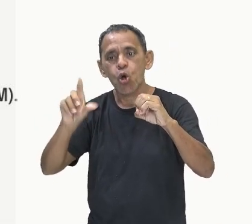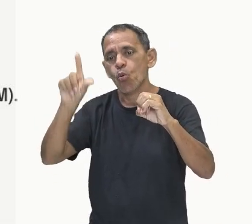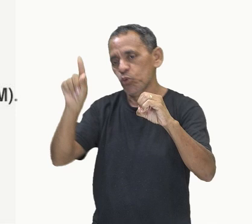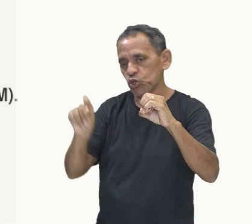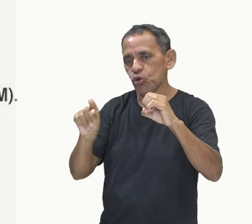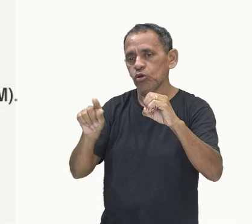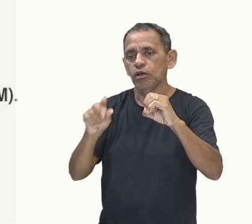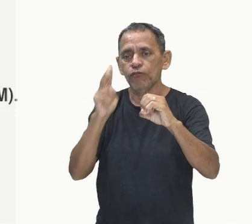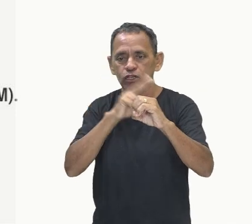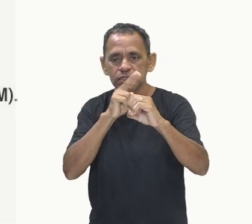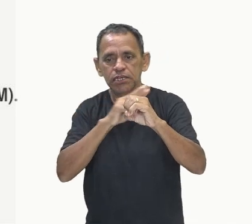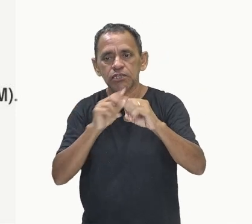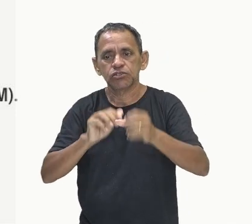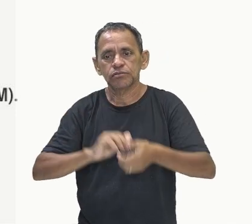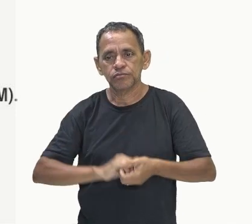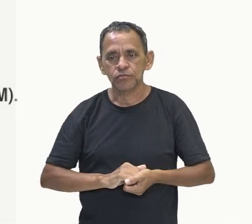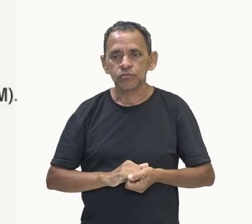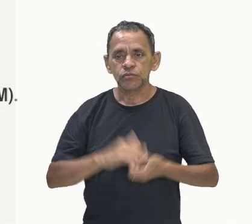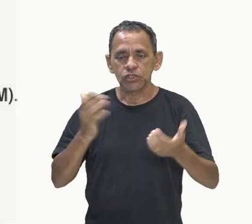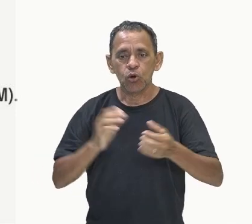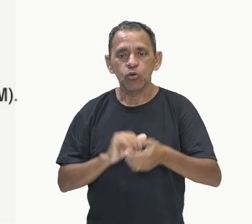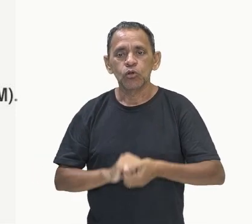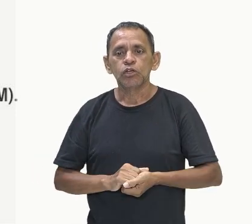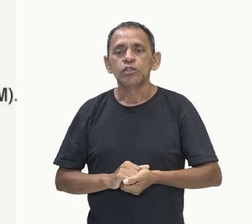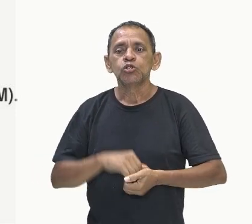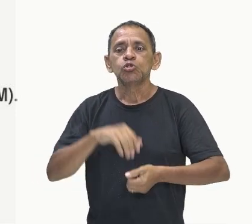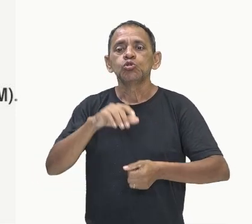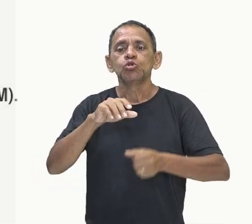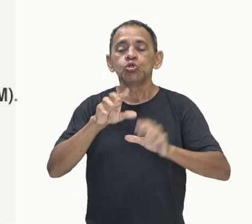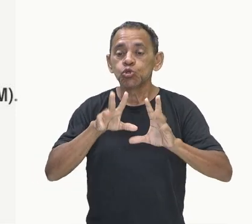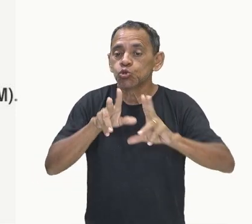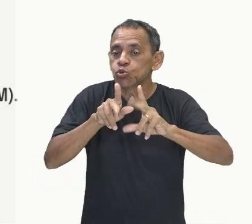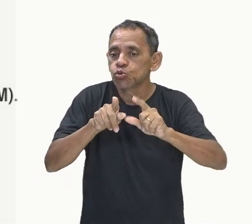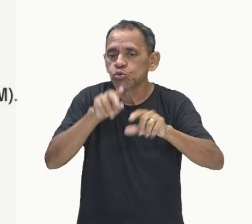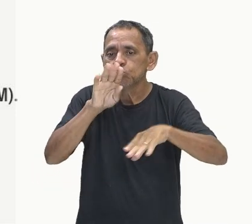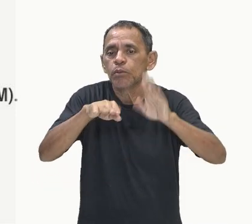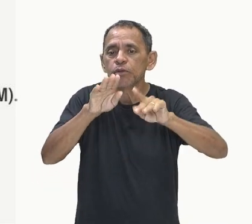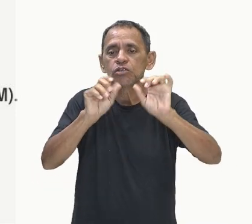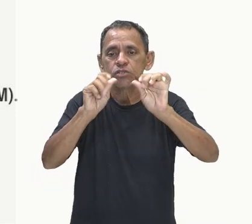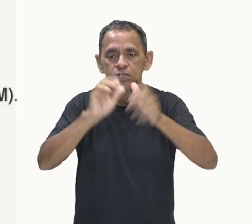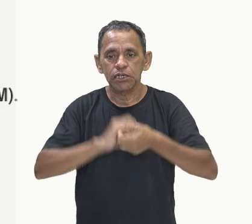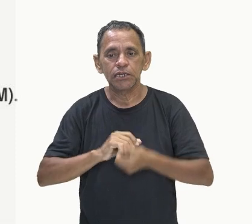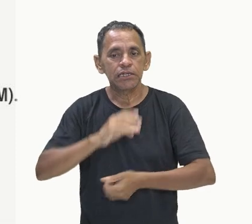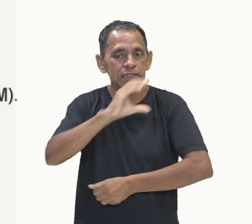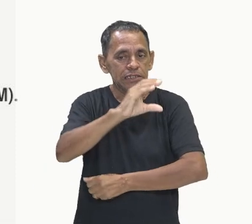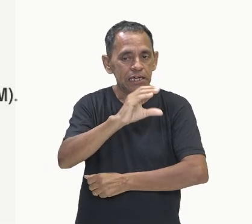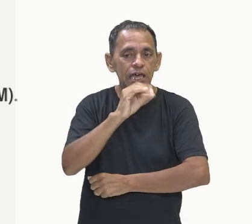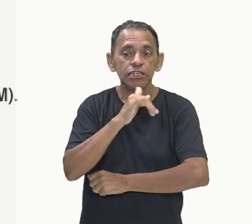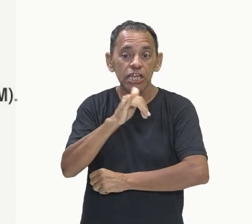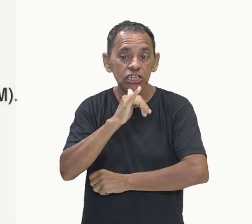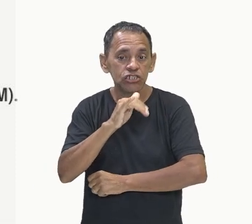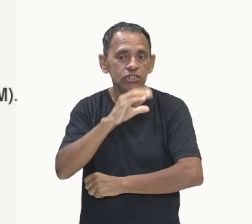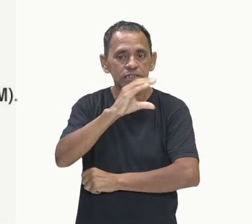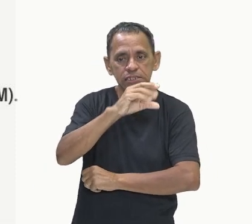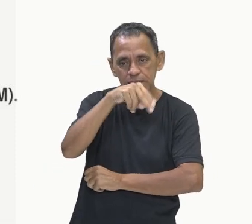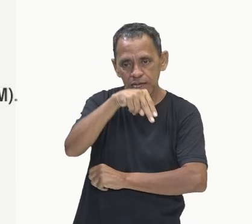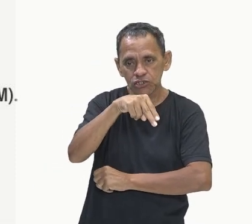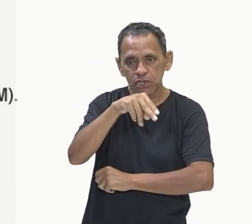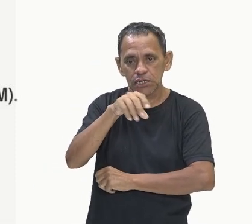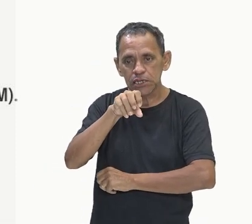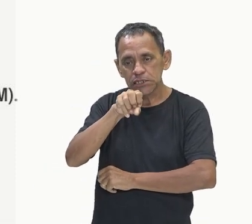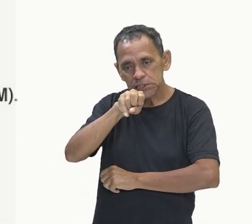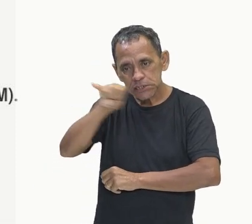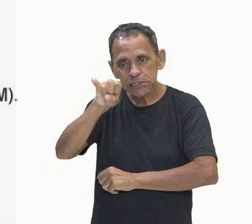ela não, vamos eliminar as que não podem ser respostas, né? Como